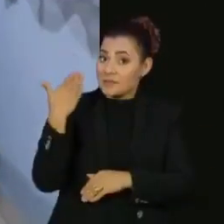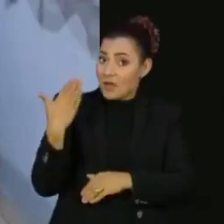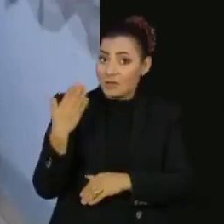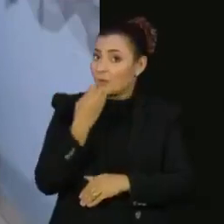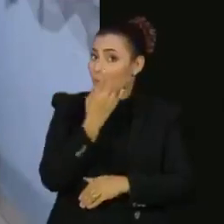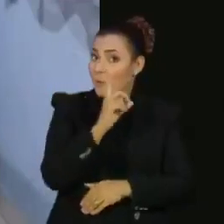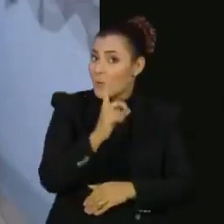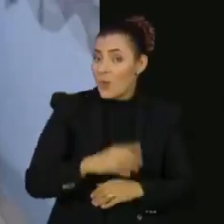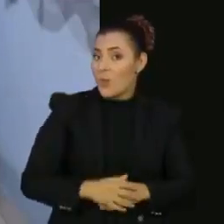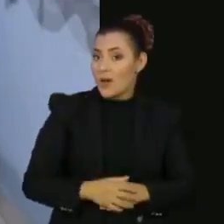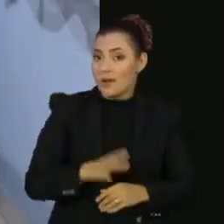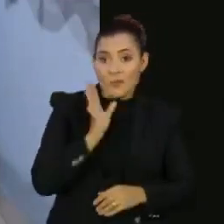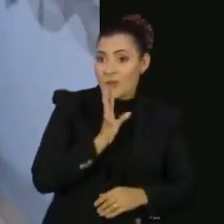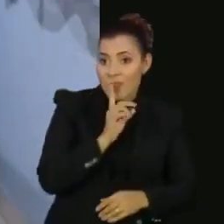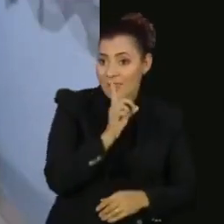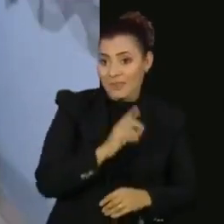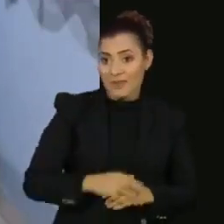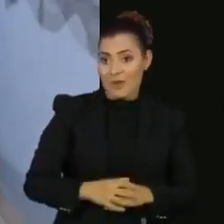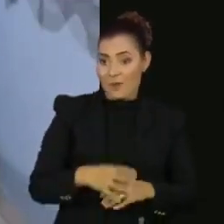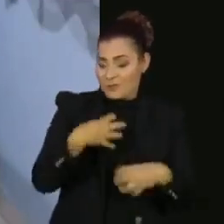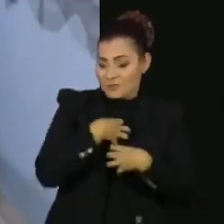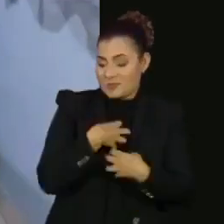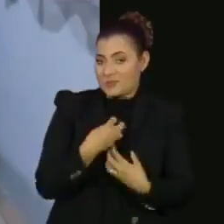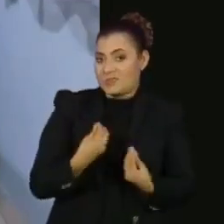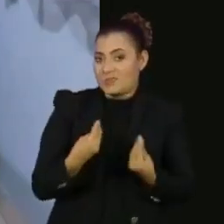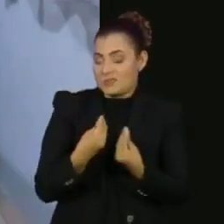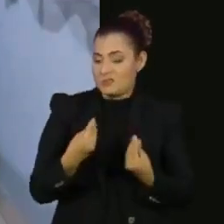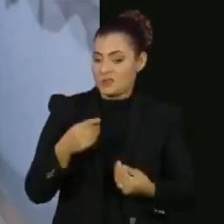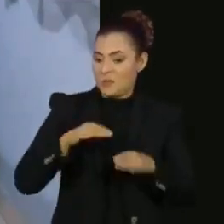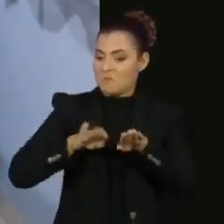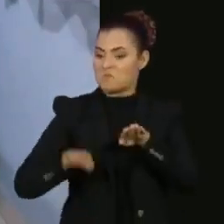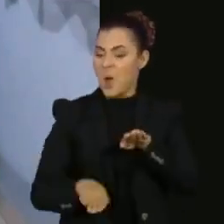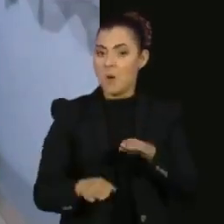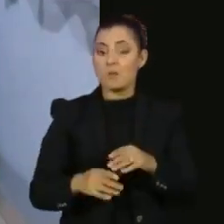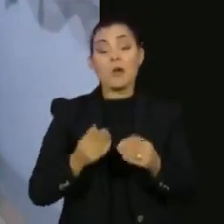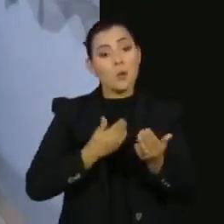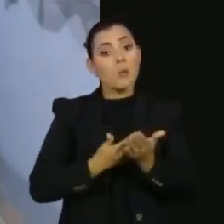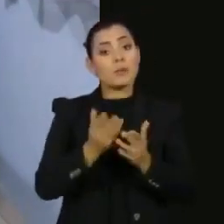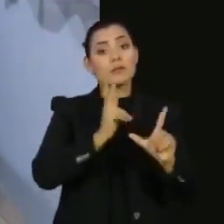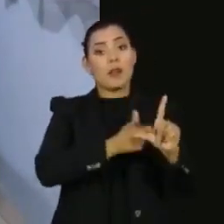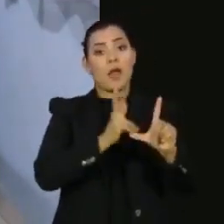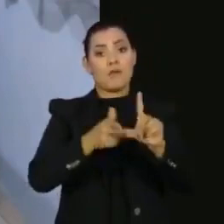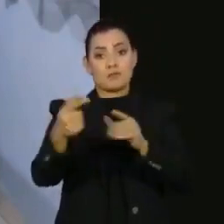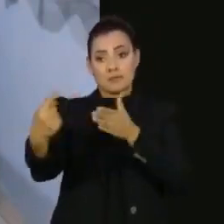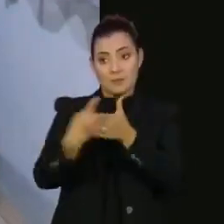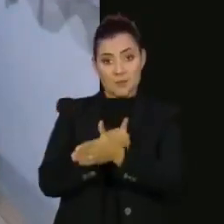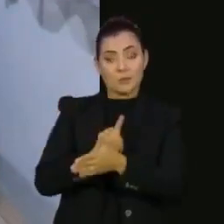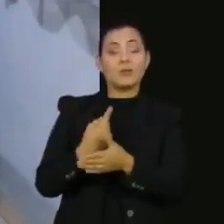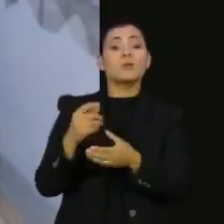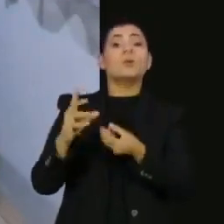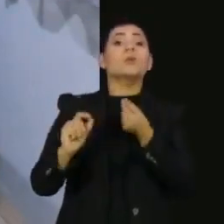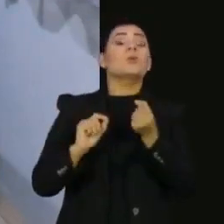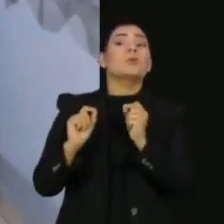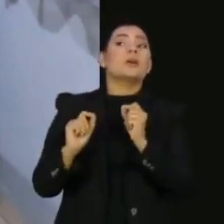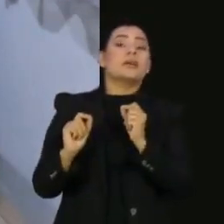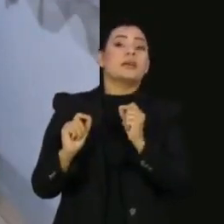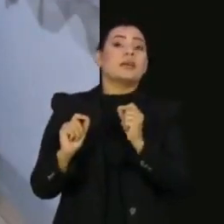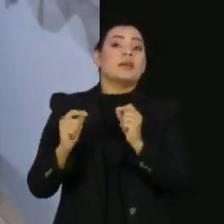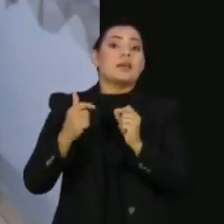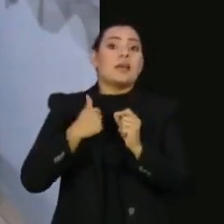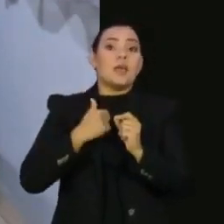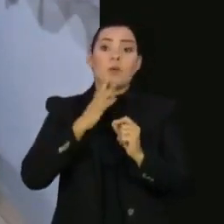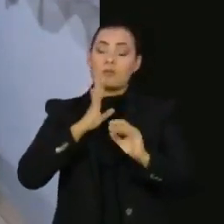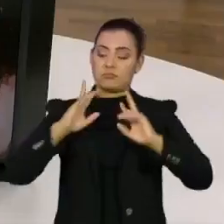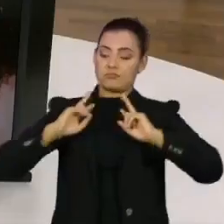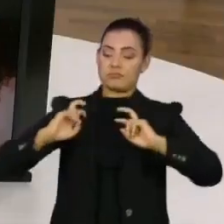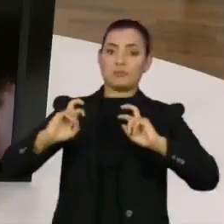não é uma coisa muito legal, assim, de se sentir. E quando eu comecei a fazer a live, você está perguntando o que eu